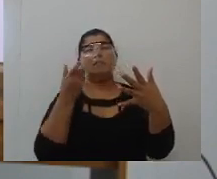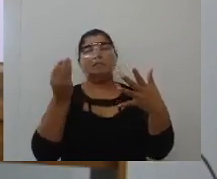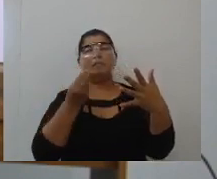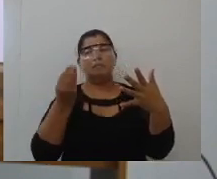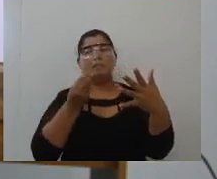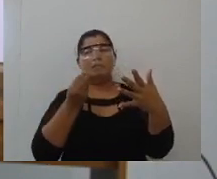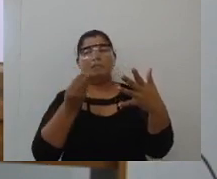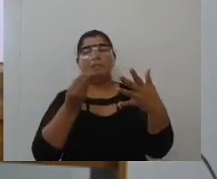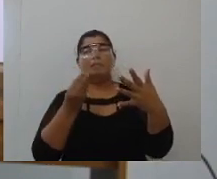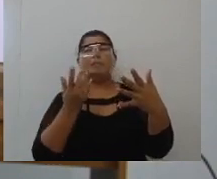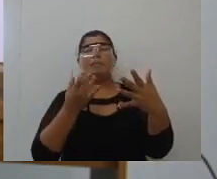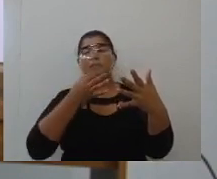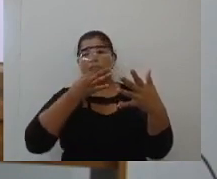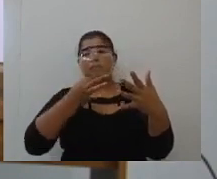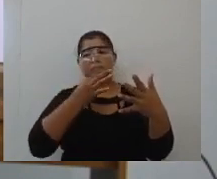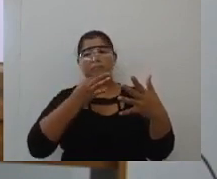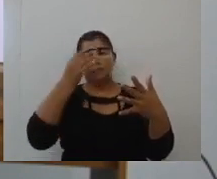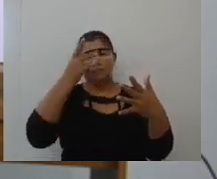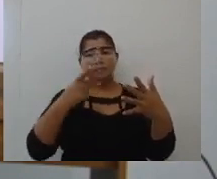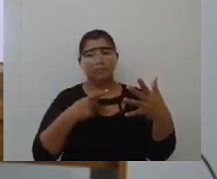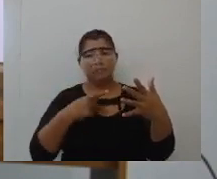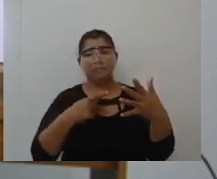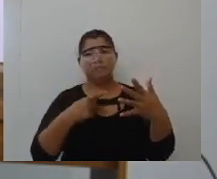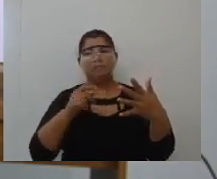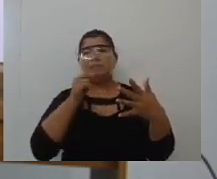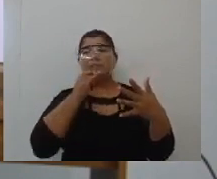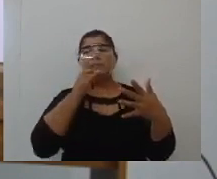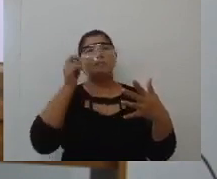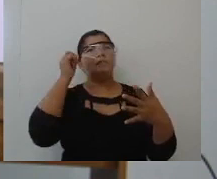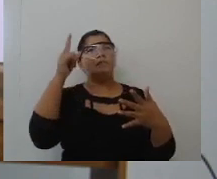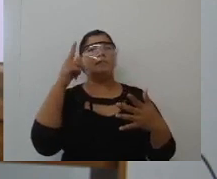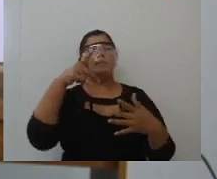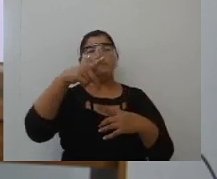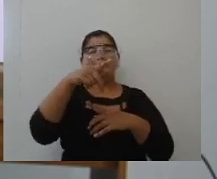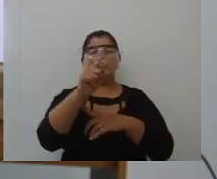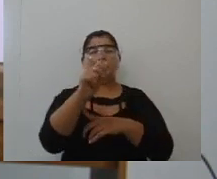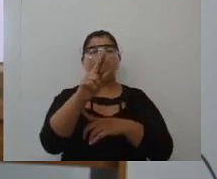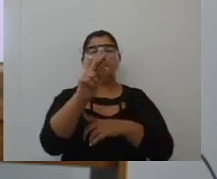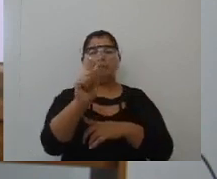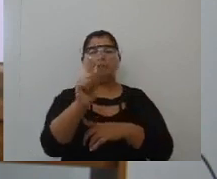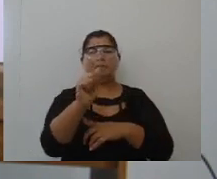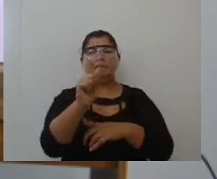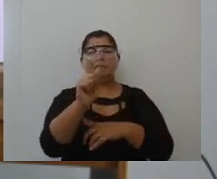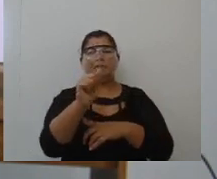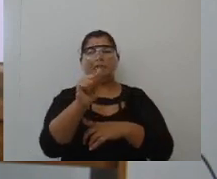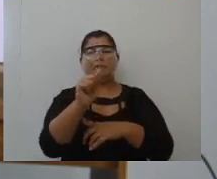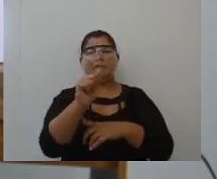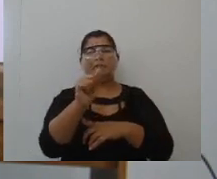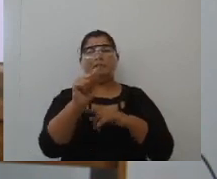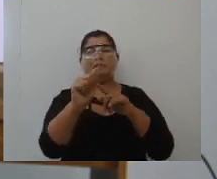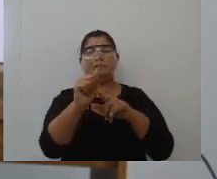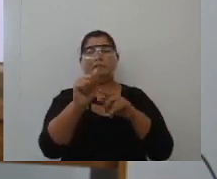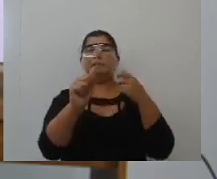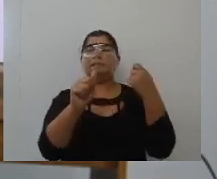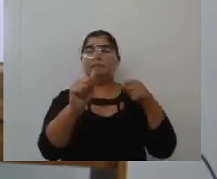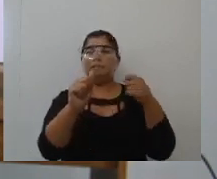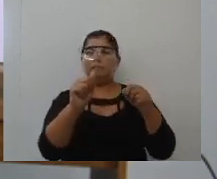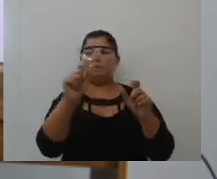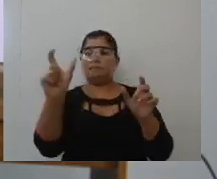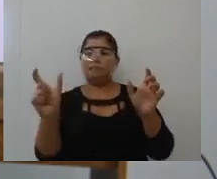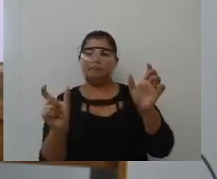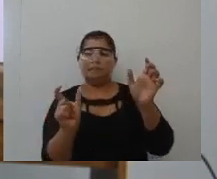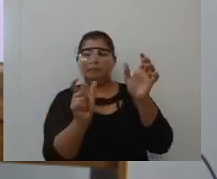de intervenção. Você viu a ideia do para, né? Então a proposta de intervenção a gente tem que trazer, né, o